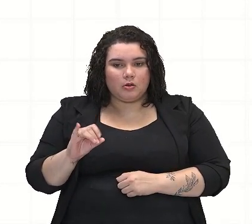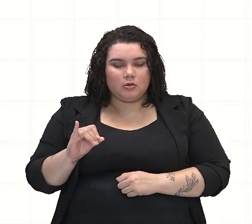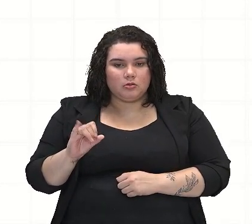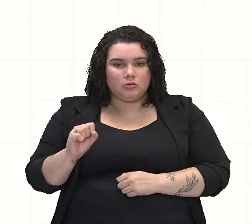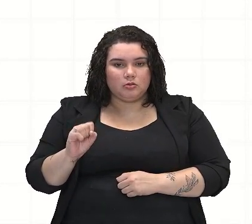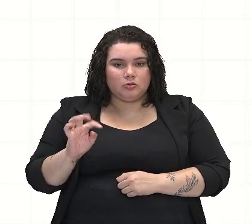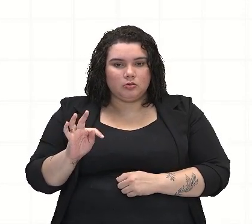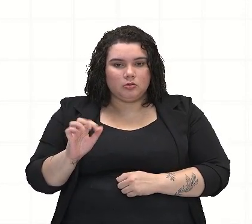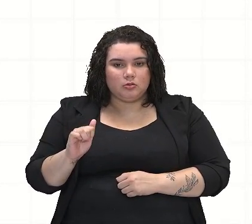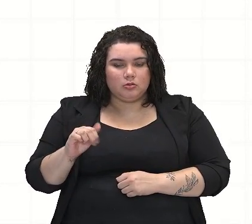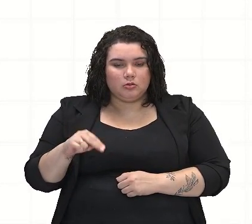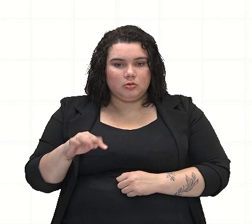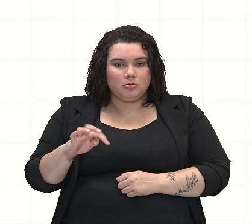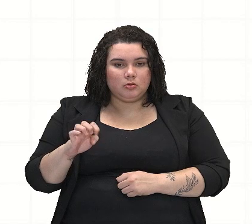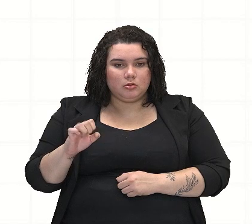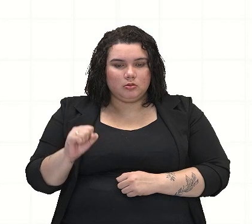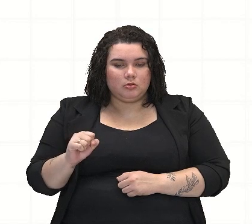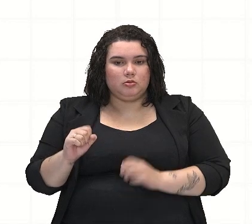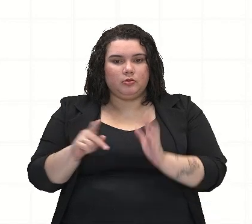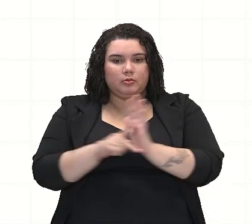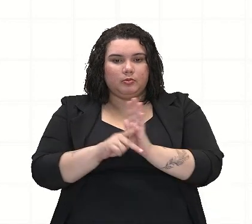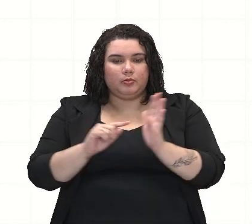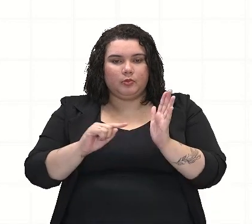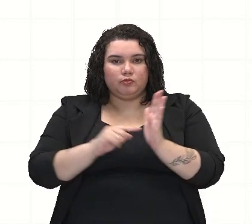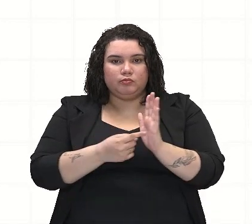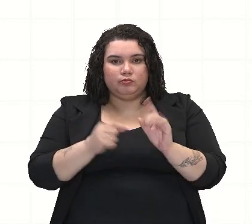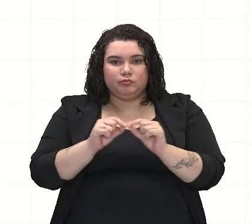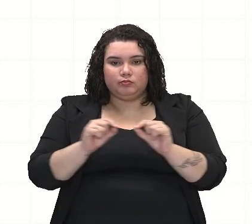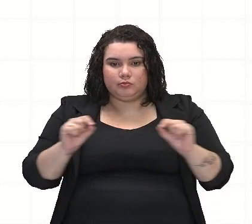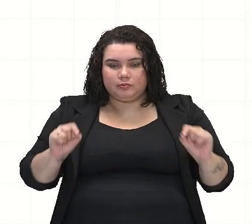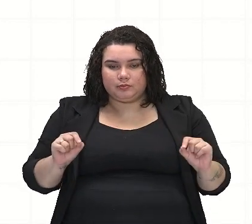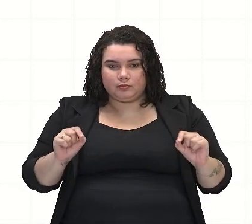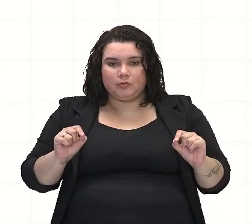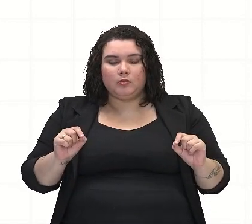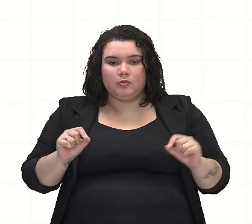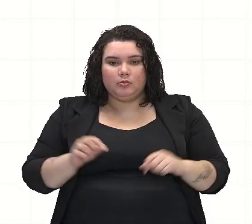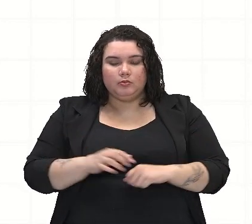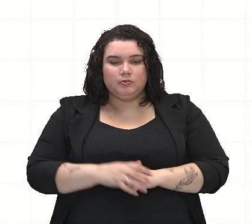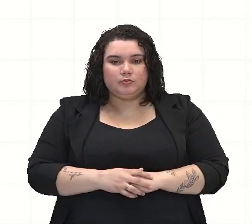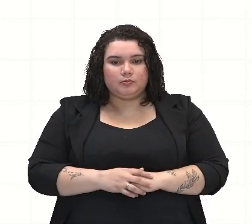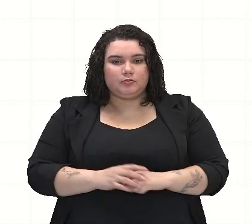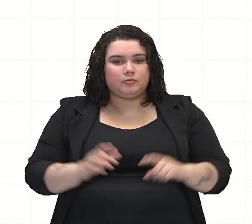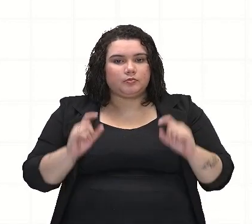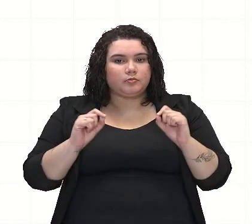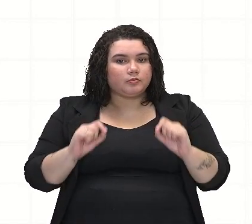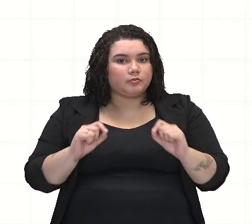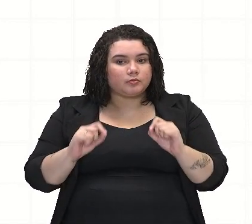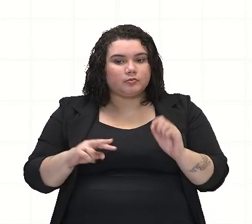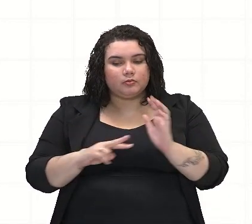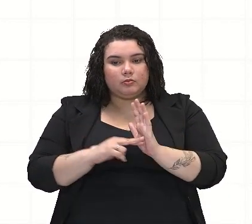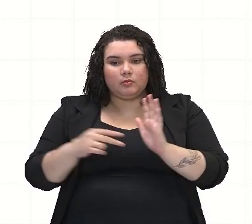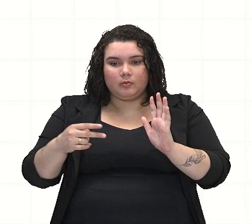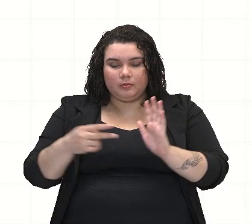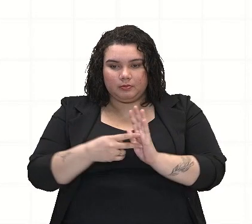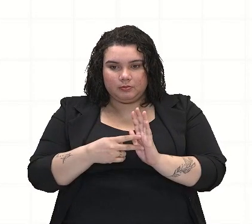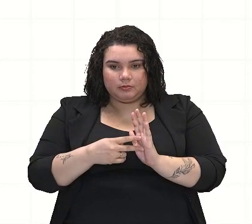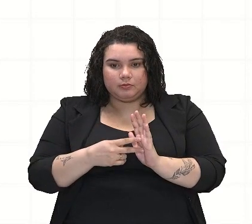extremidades de um segmento de reta, né? Que formam a mediatriz. O que que isso quer